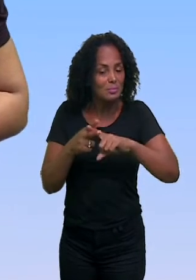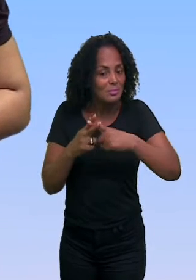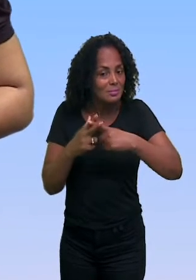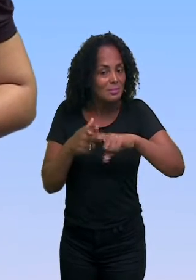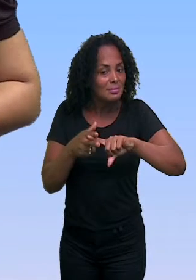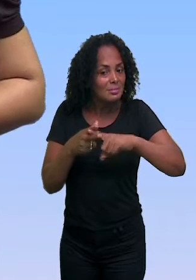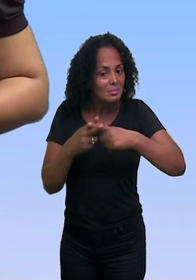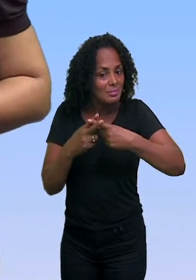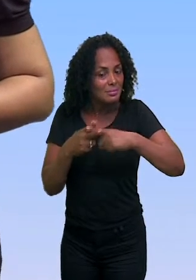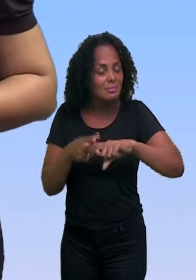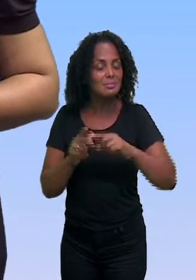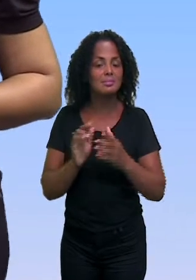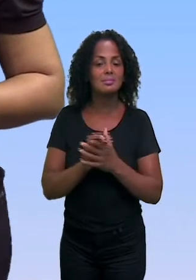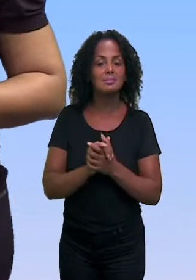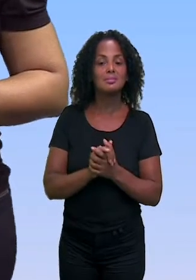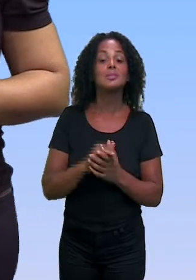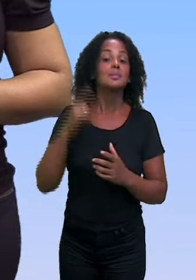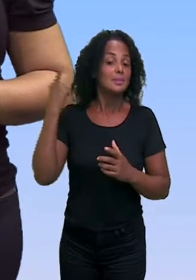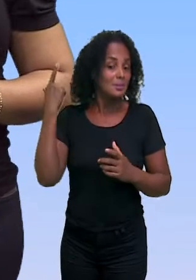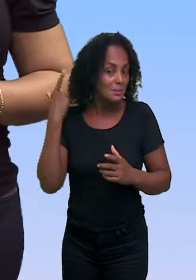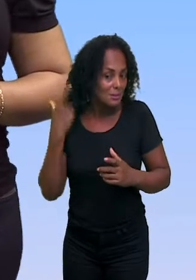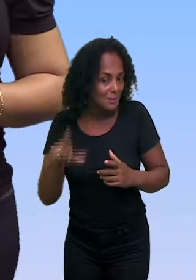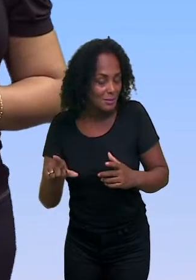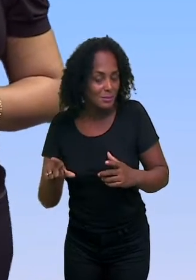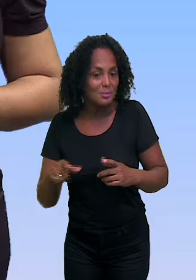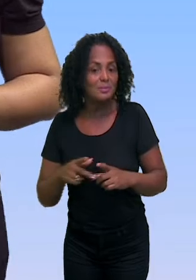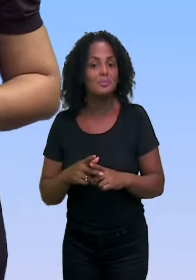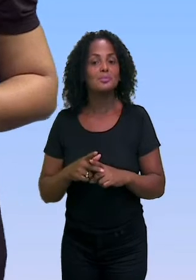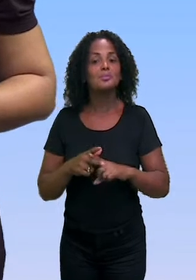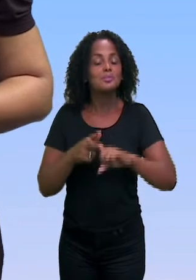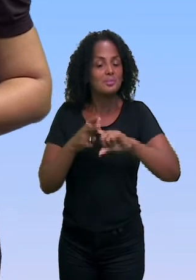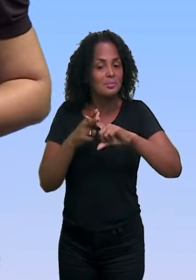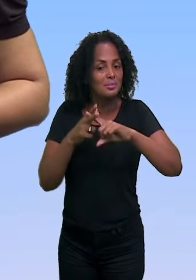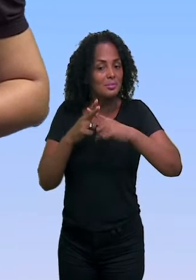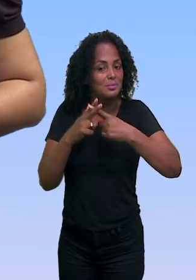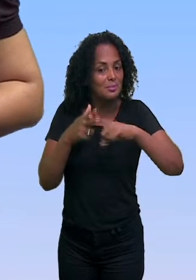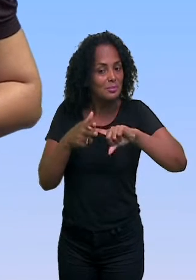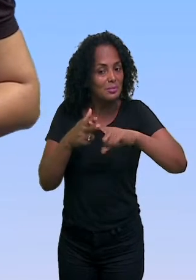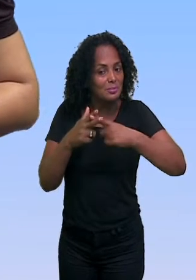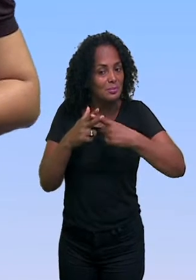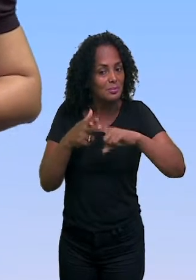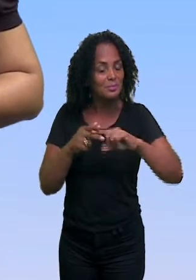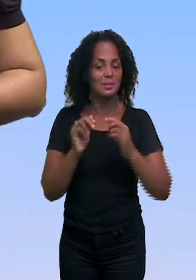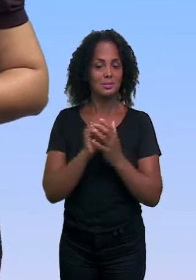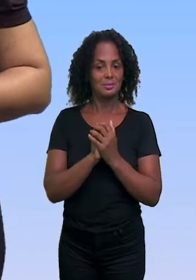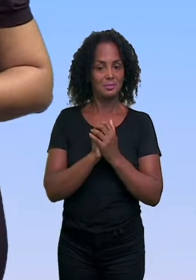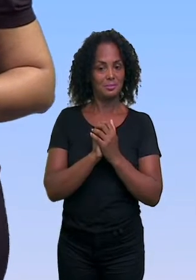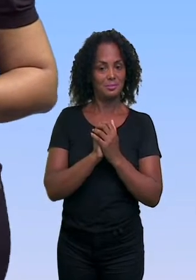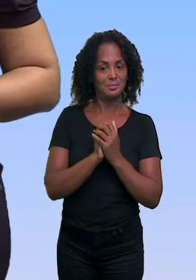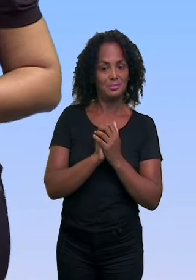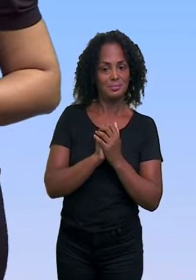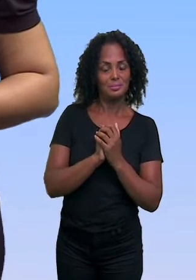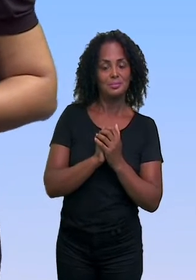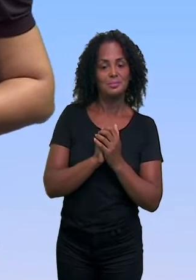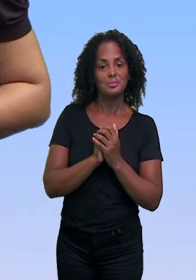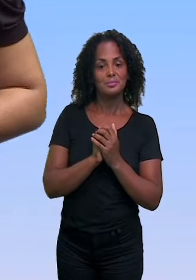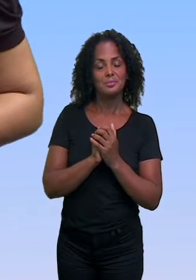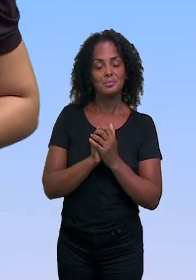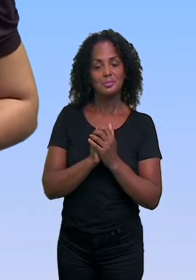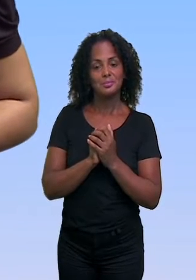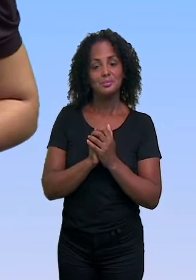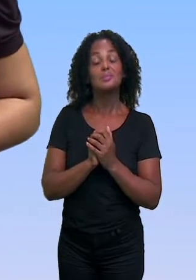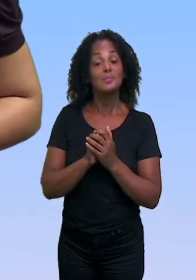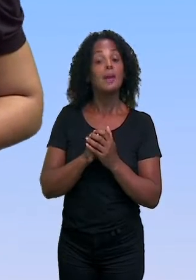mecânica o repeat After Me repita depois de mim